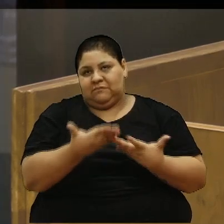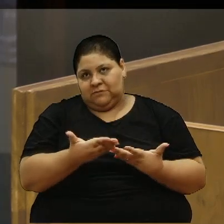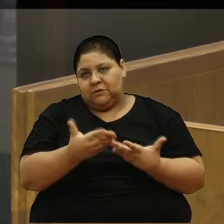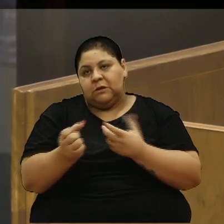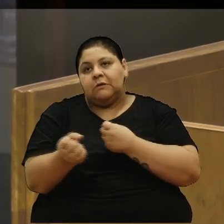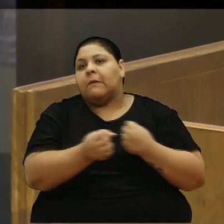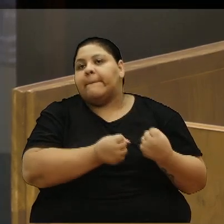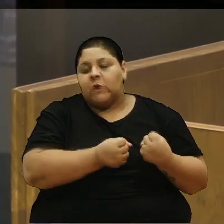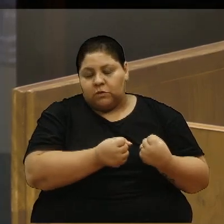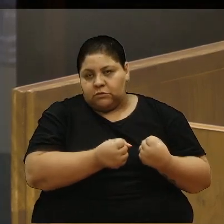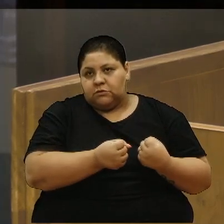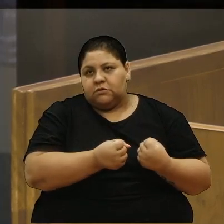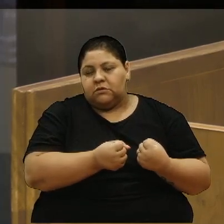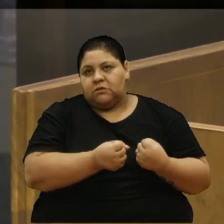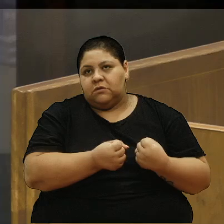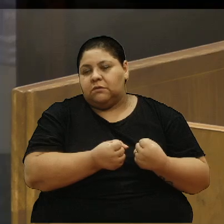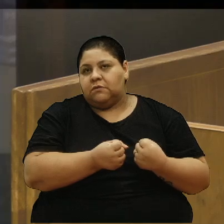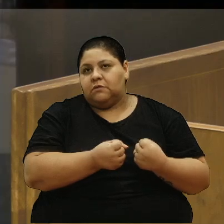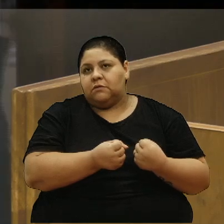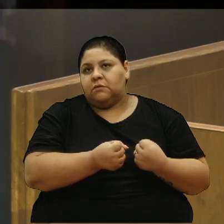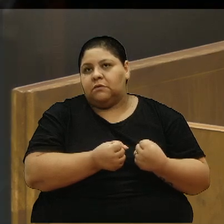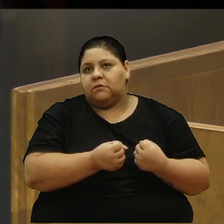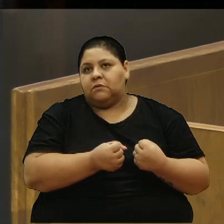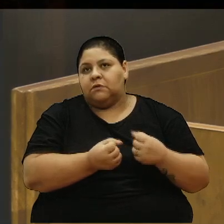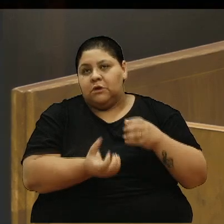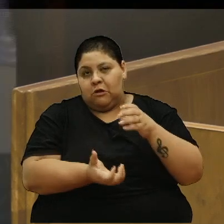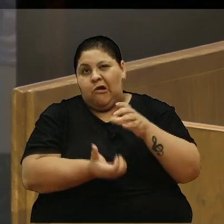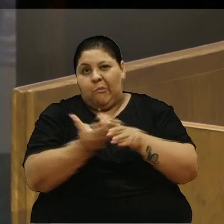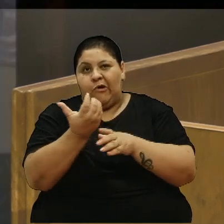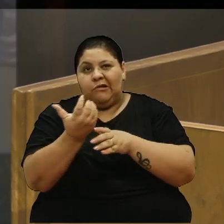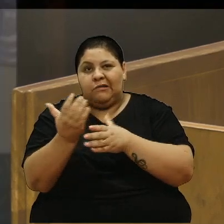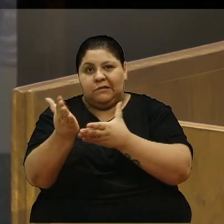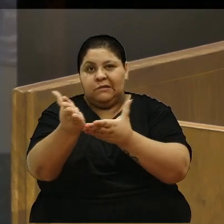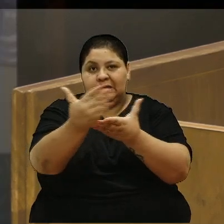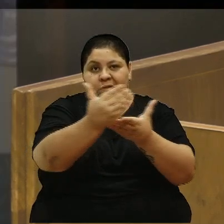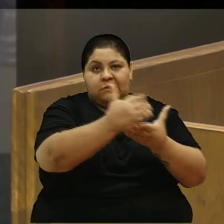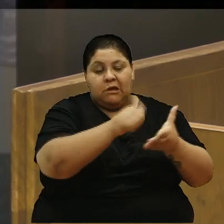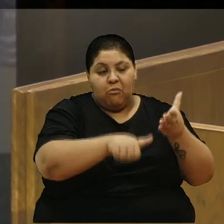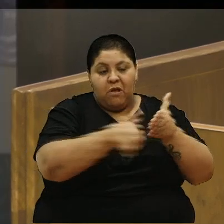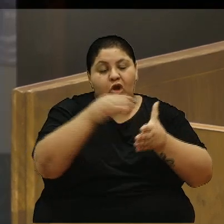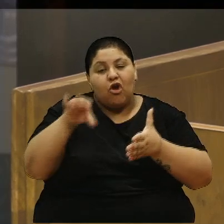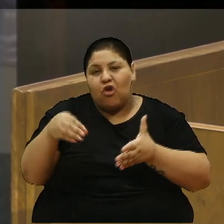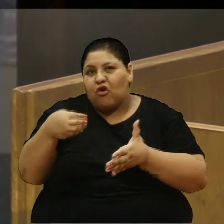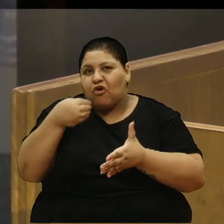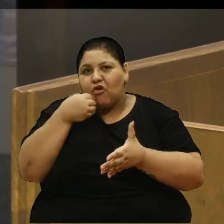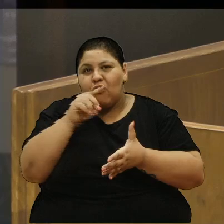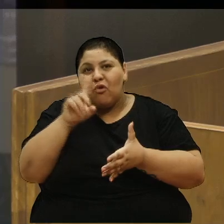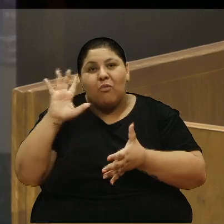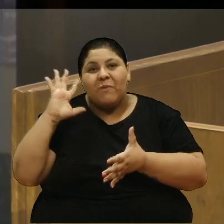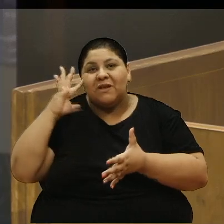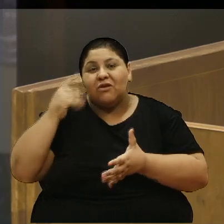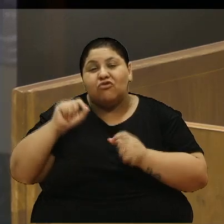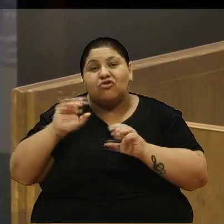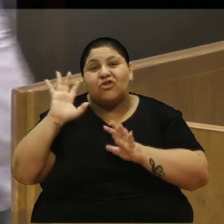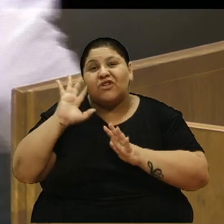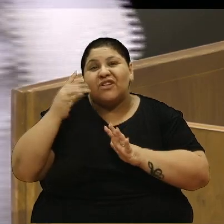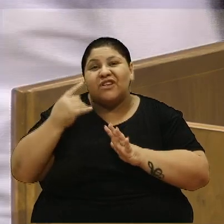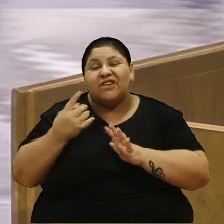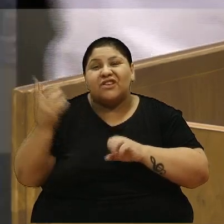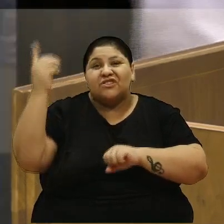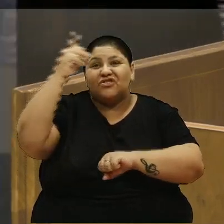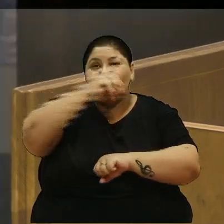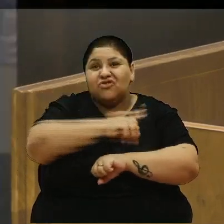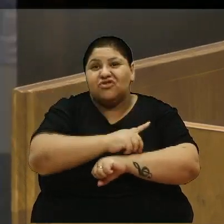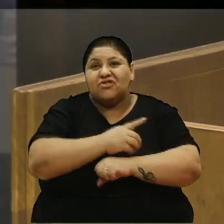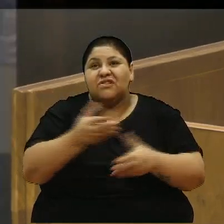possa gerar mais recursos e possa ser melhor aproveitado, para não acontecer aquilo que aconteceu no dia que nós